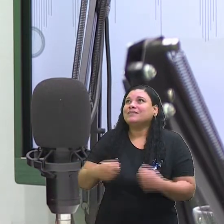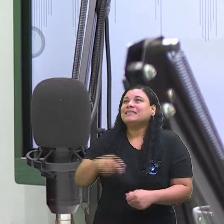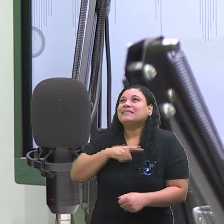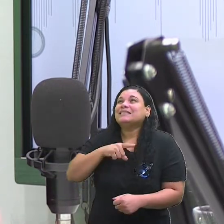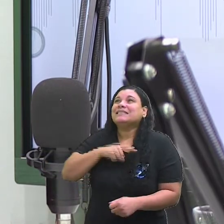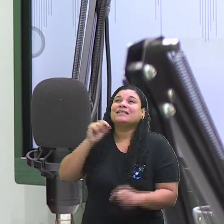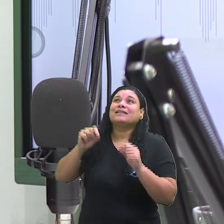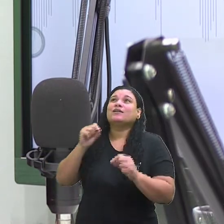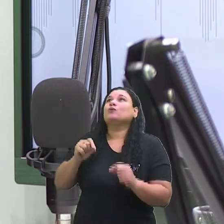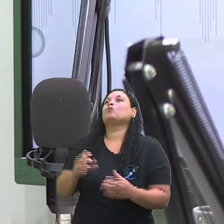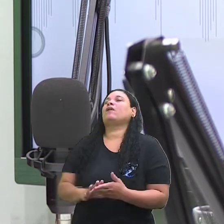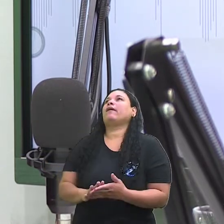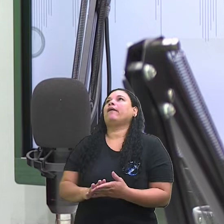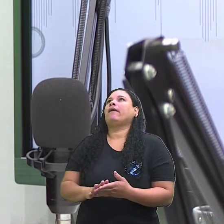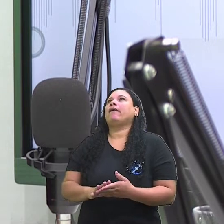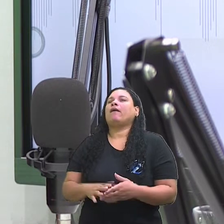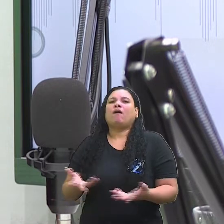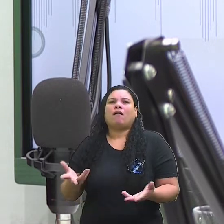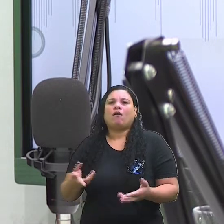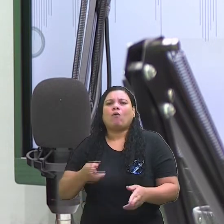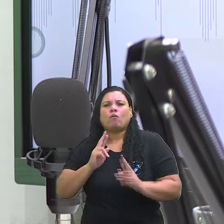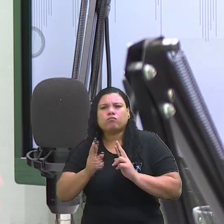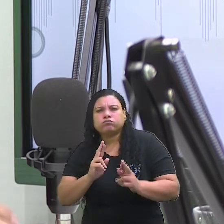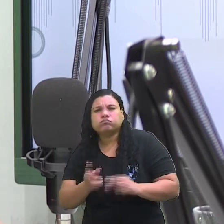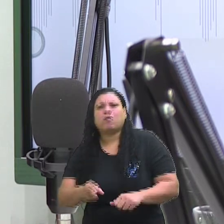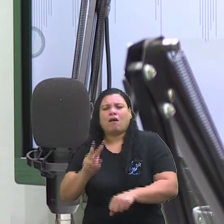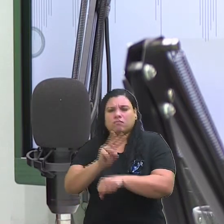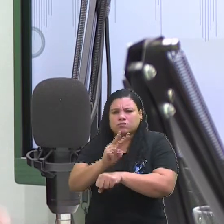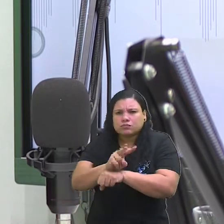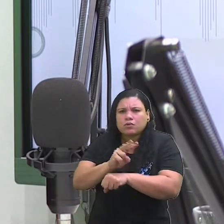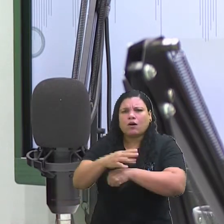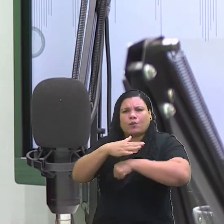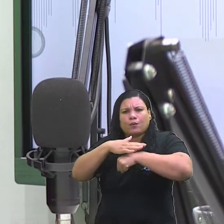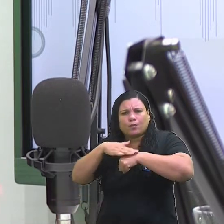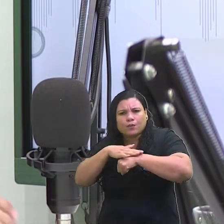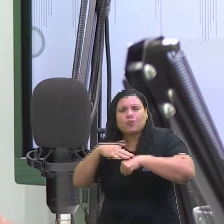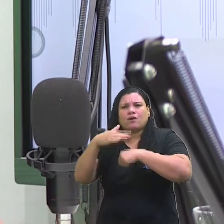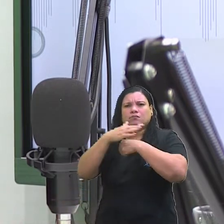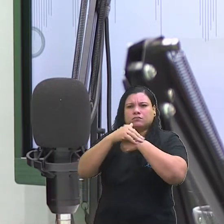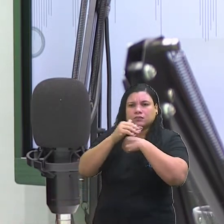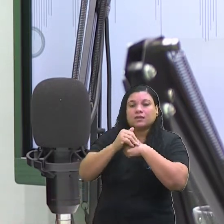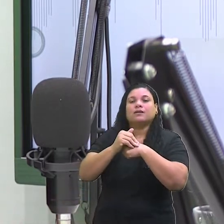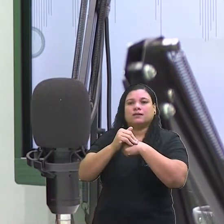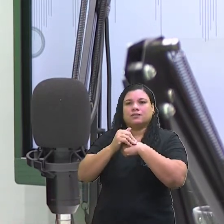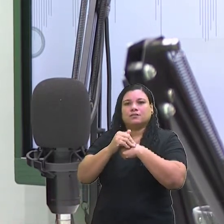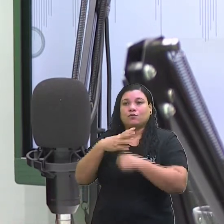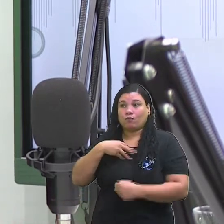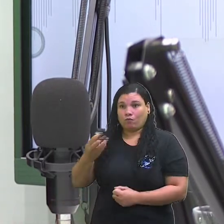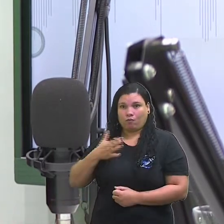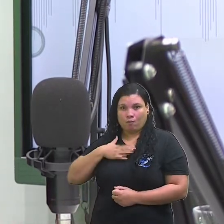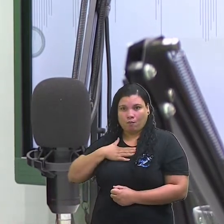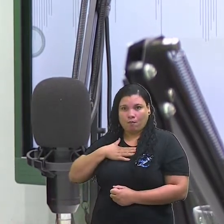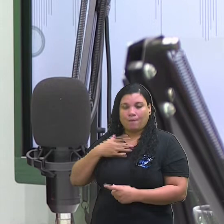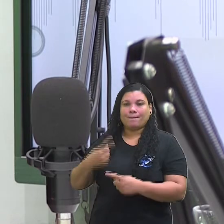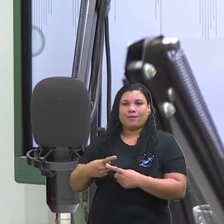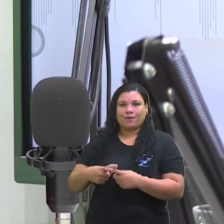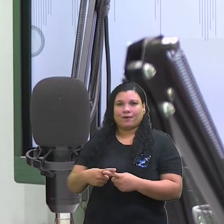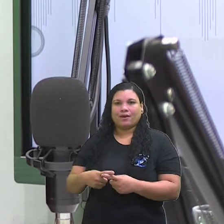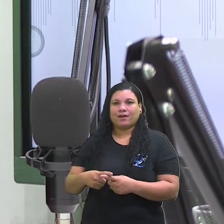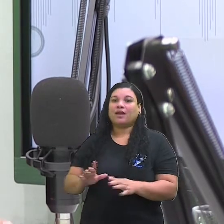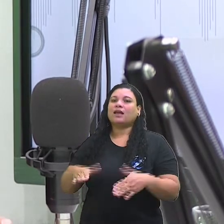que, em eventuais tomadas de decisões de minha parte, embora num primeiro momento elas possam não ter